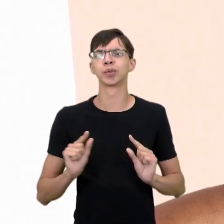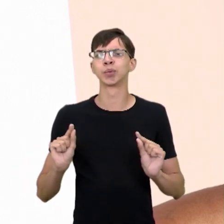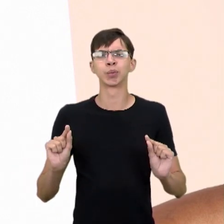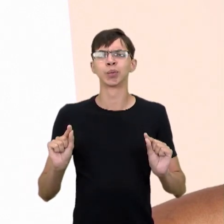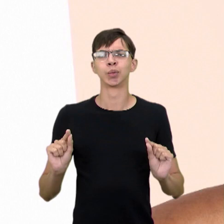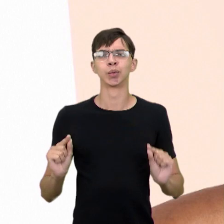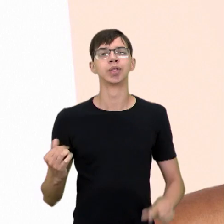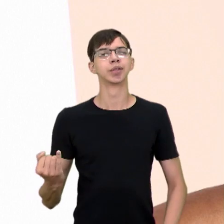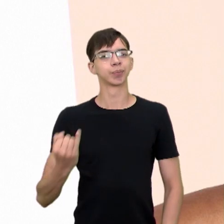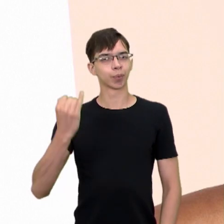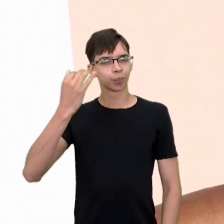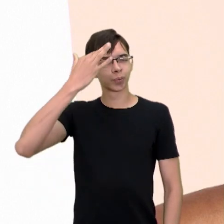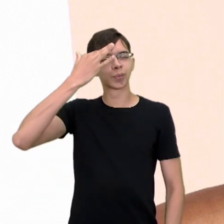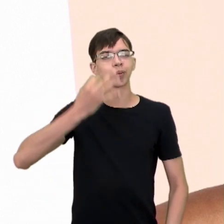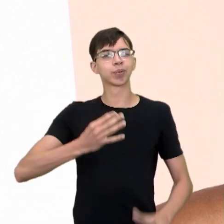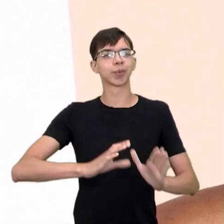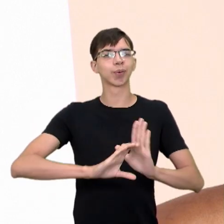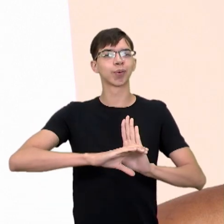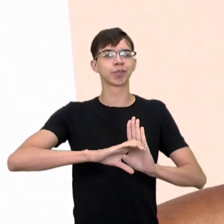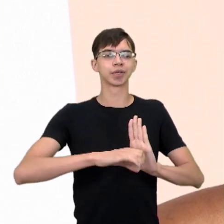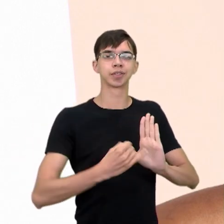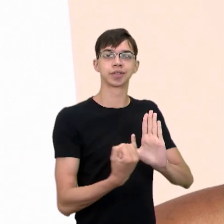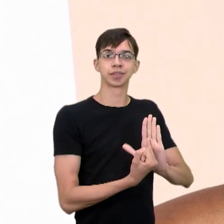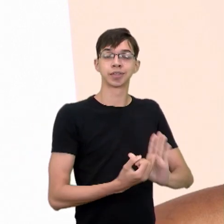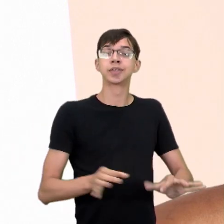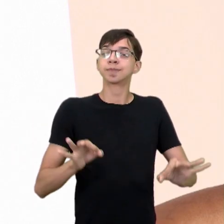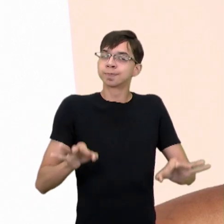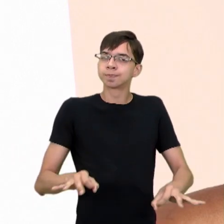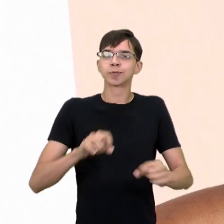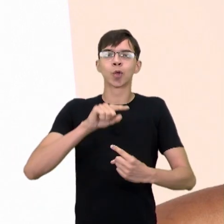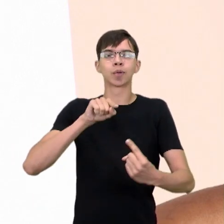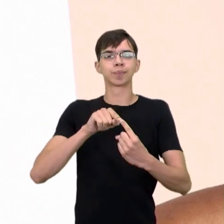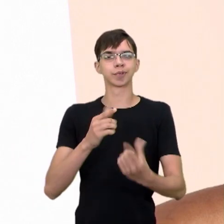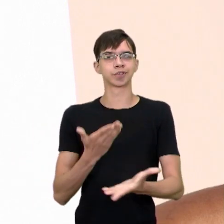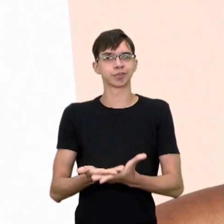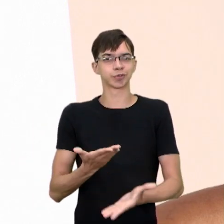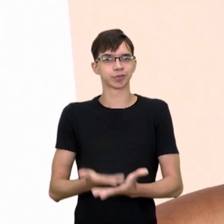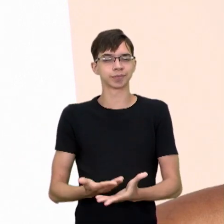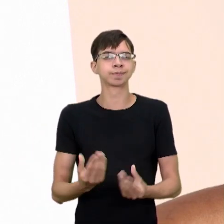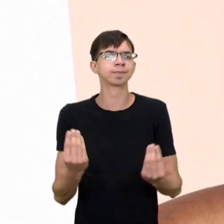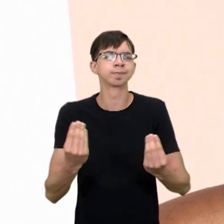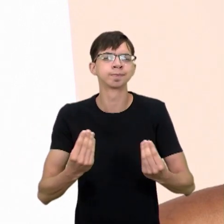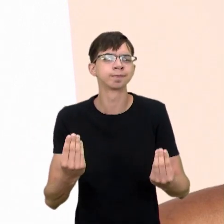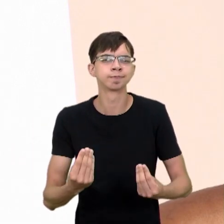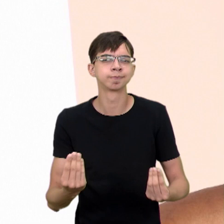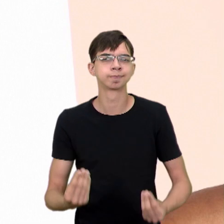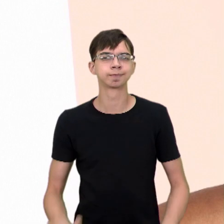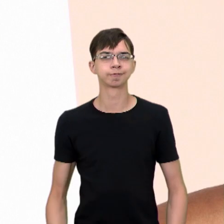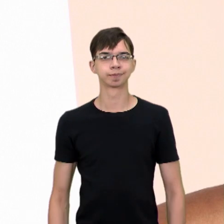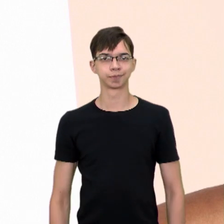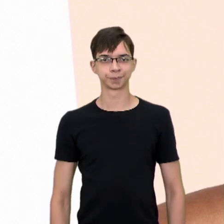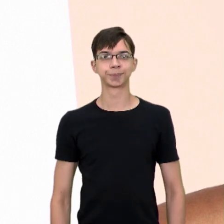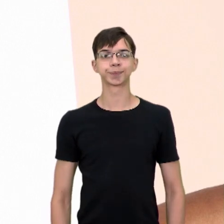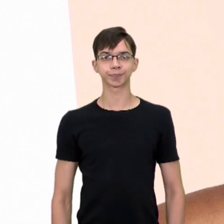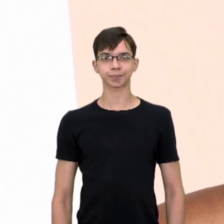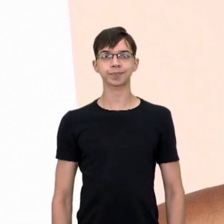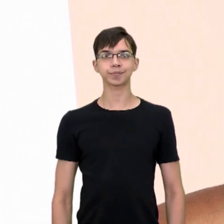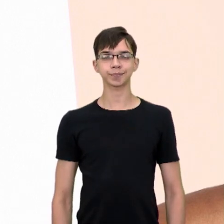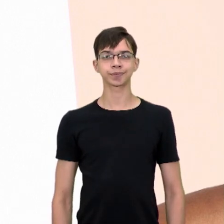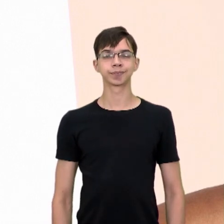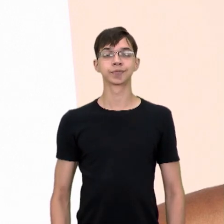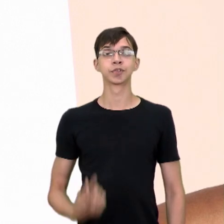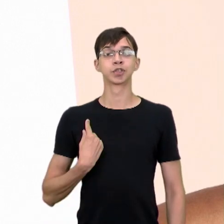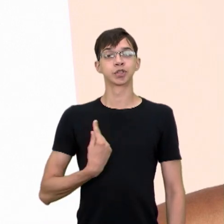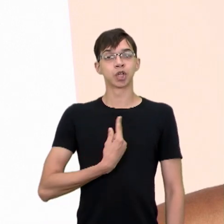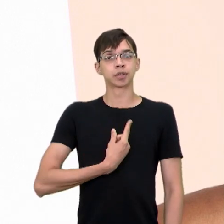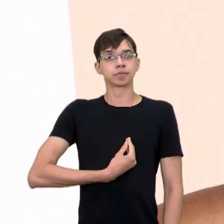gente entender qual é o objetivo, na verdade, da gente estar estudando isso e como a gente consegue relacionar isso com as nossas vivências,